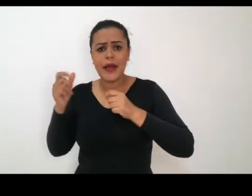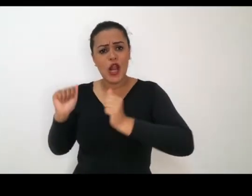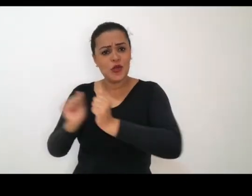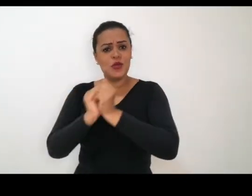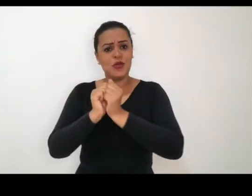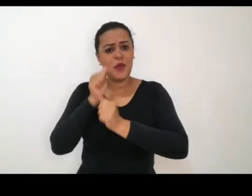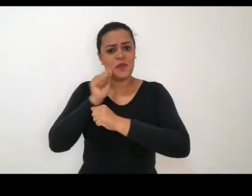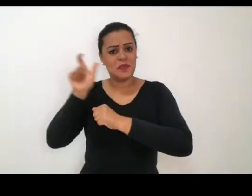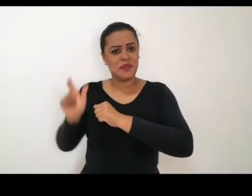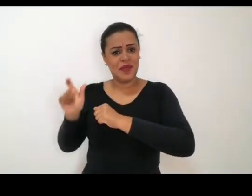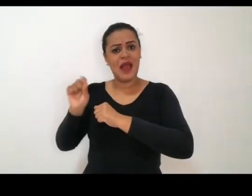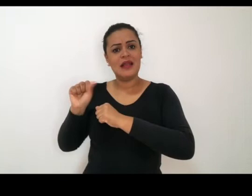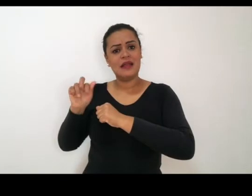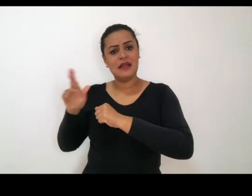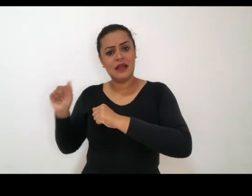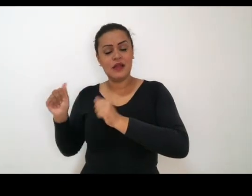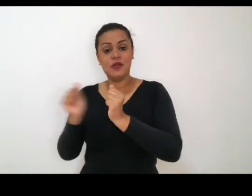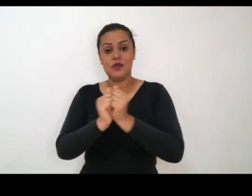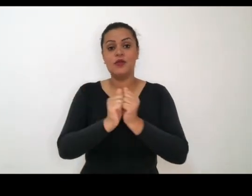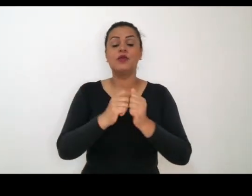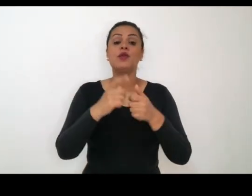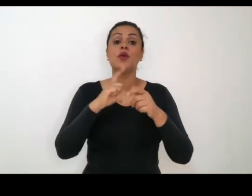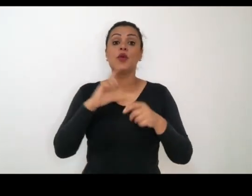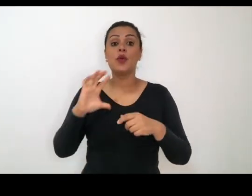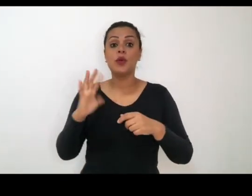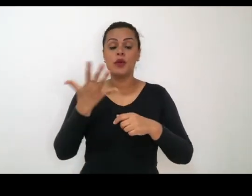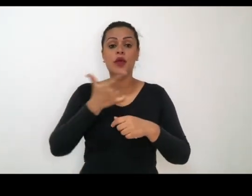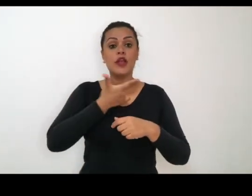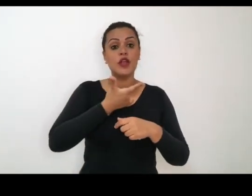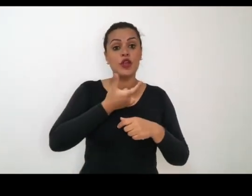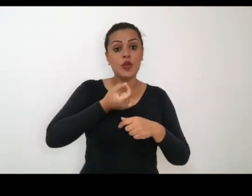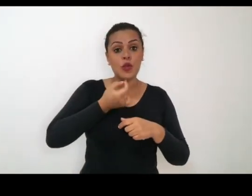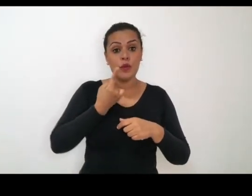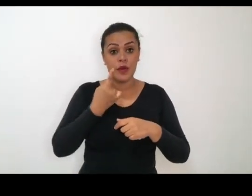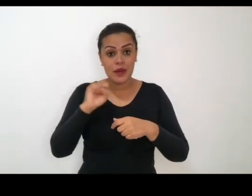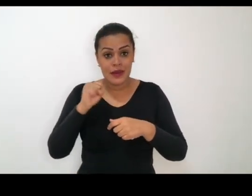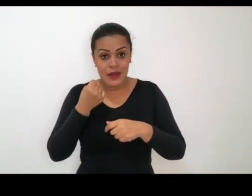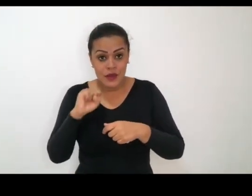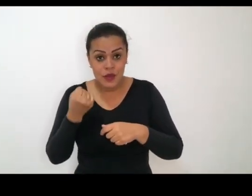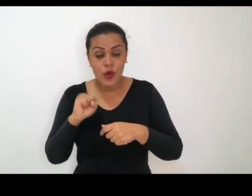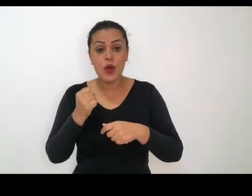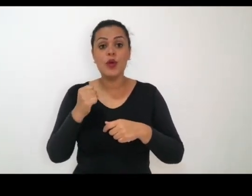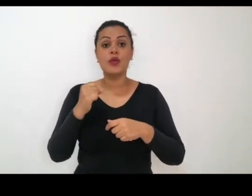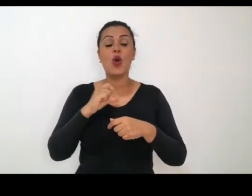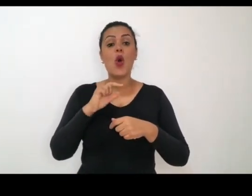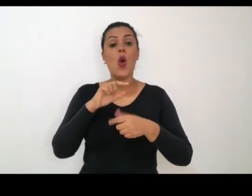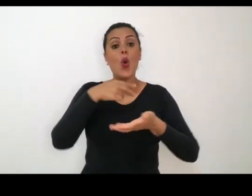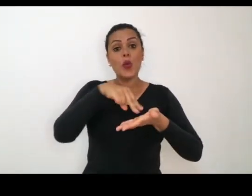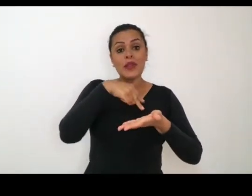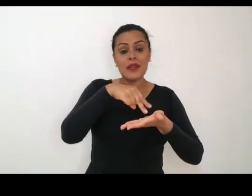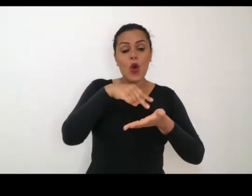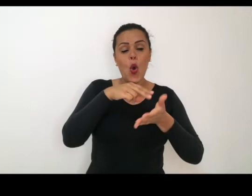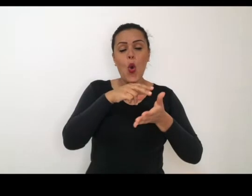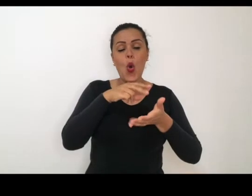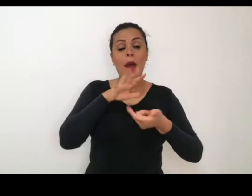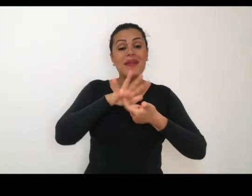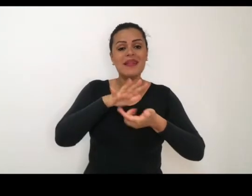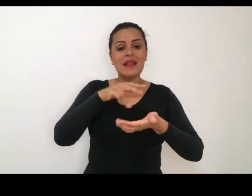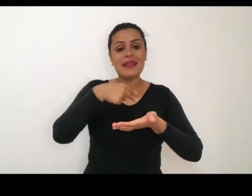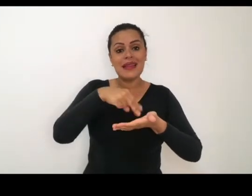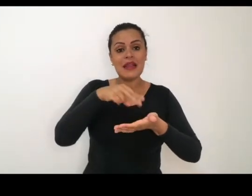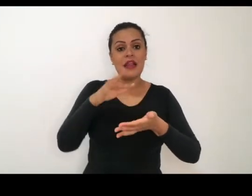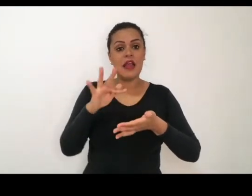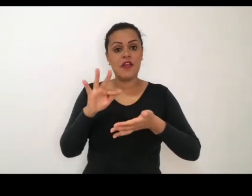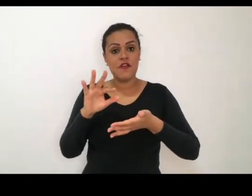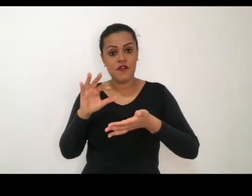chegou em 2018, o Dance Foco ele passou a ter uma exibição que era exibição